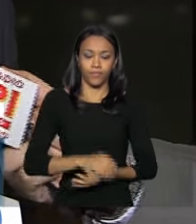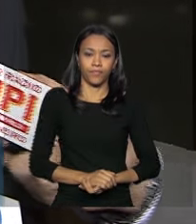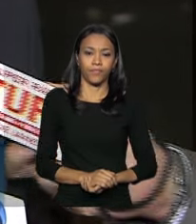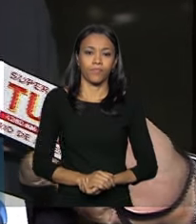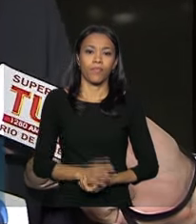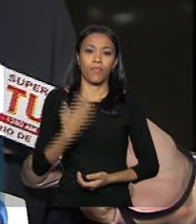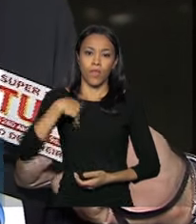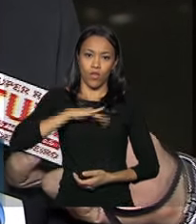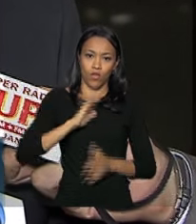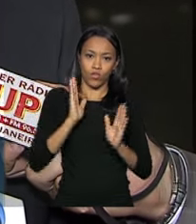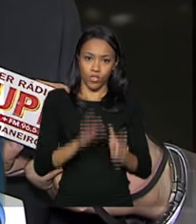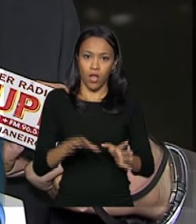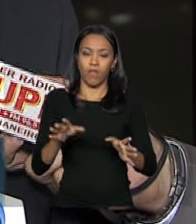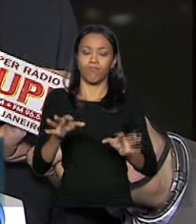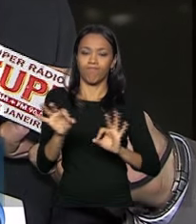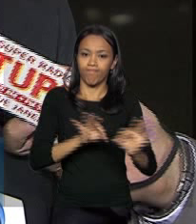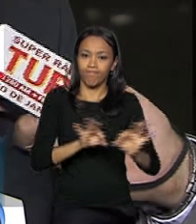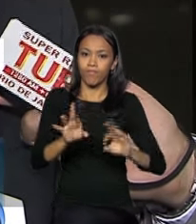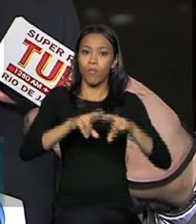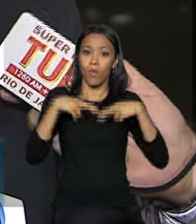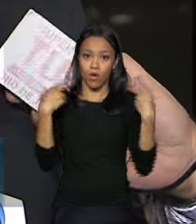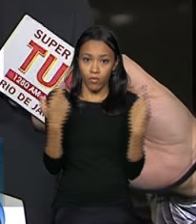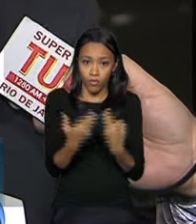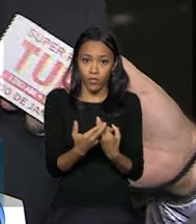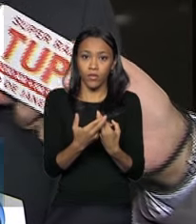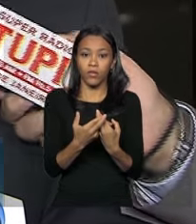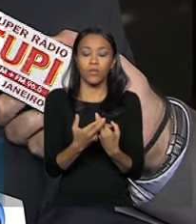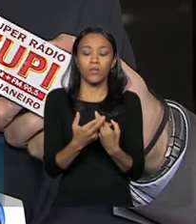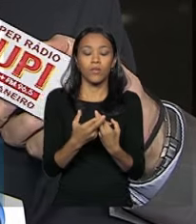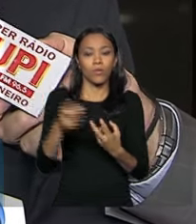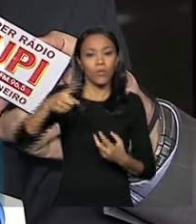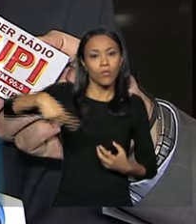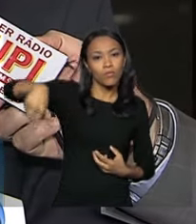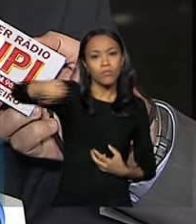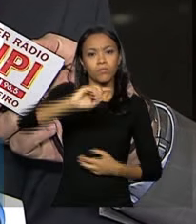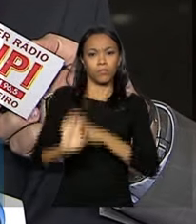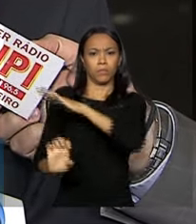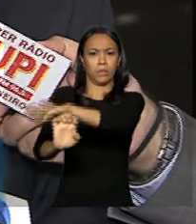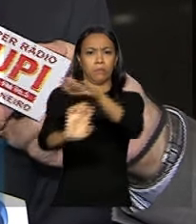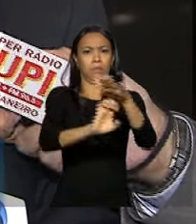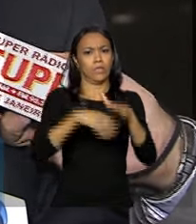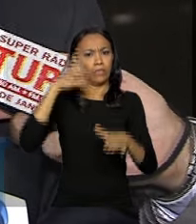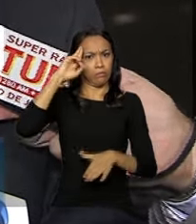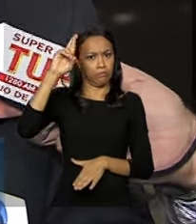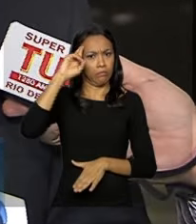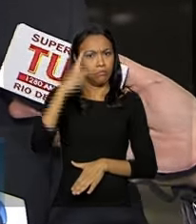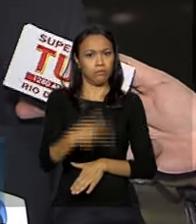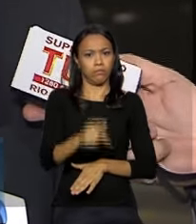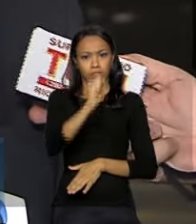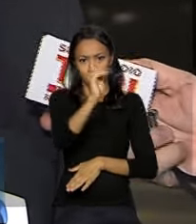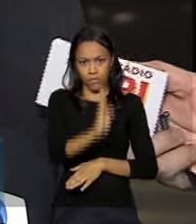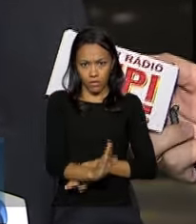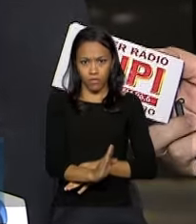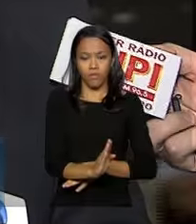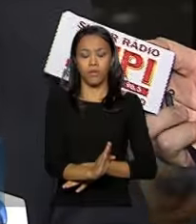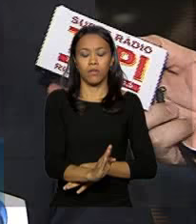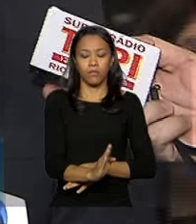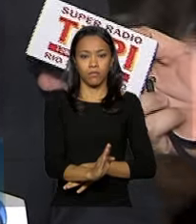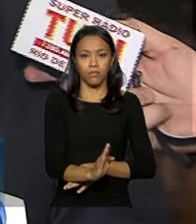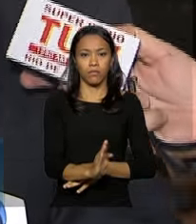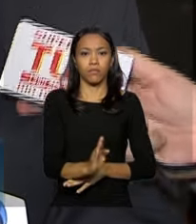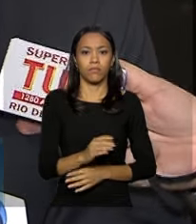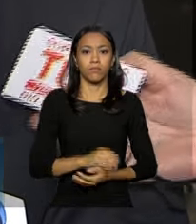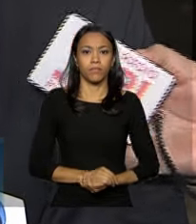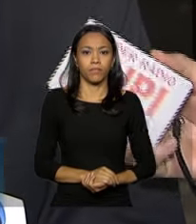uma reunião com os CEOs e principais dirigentes de